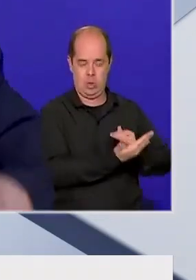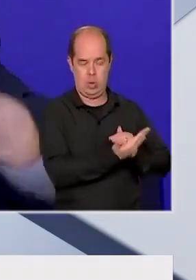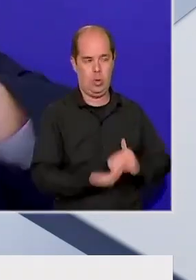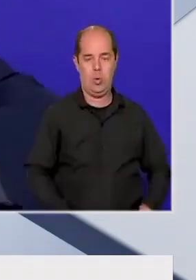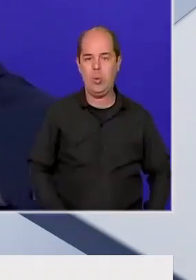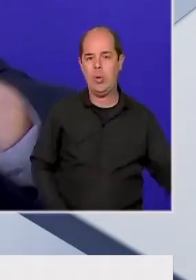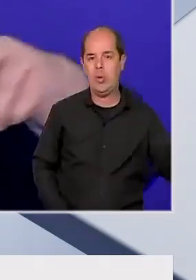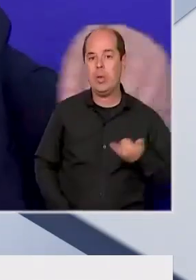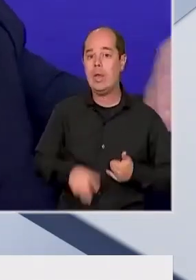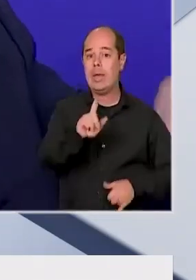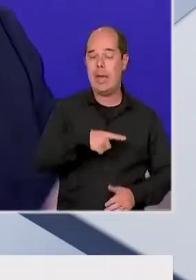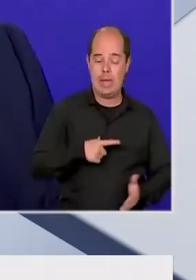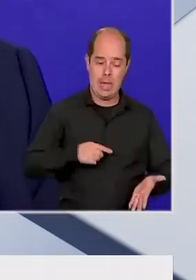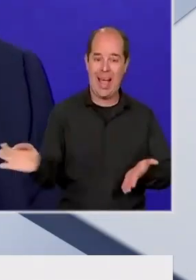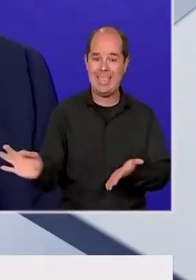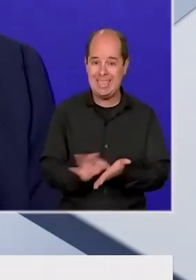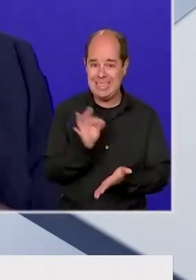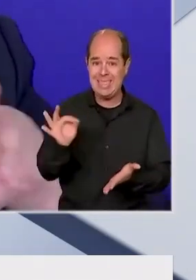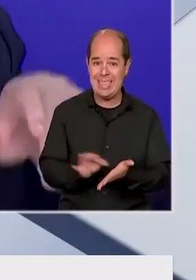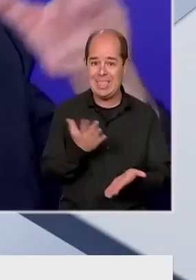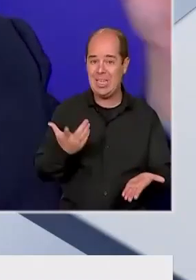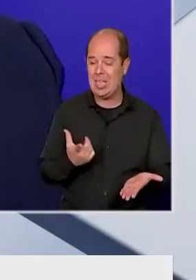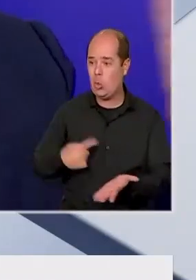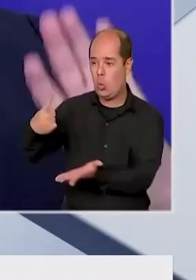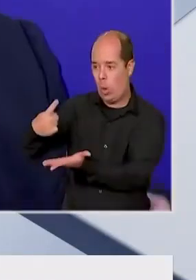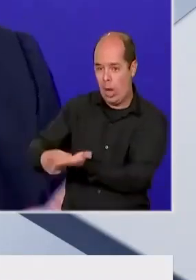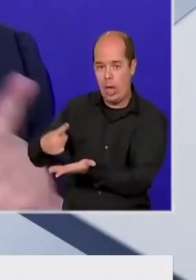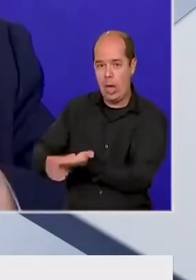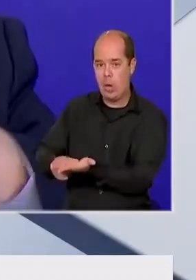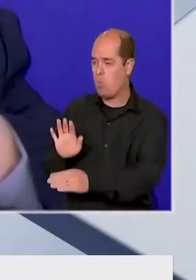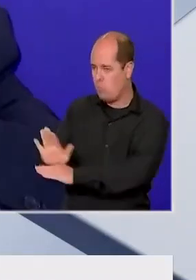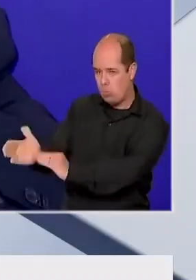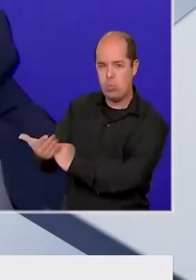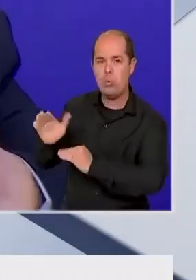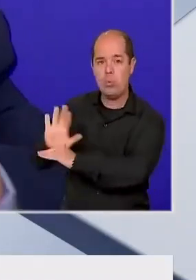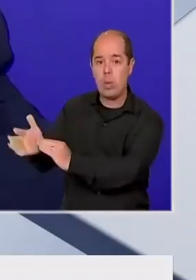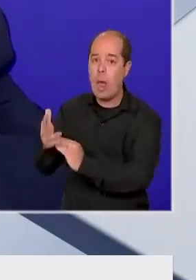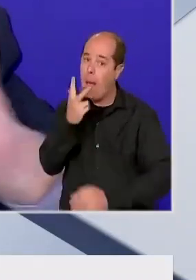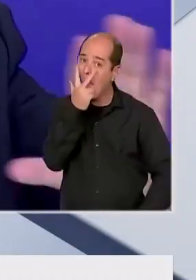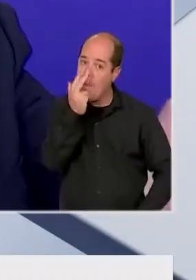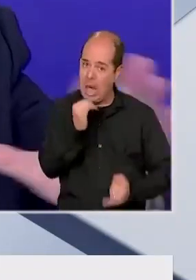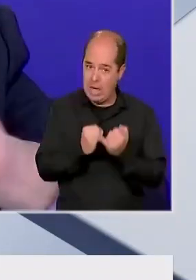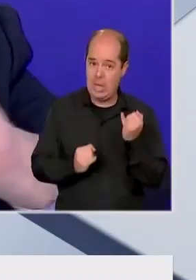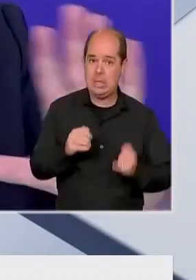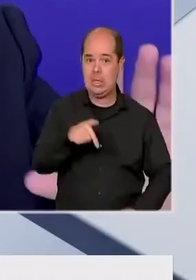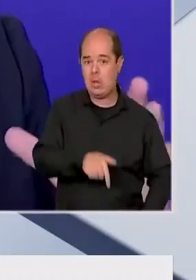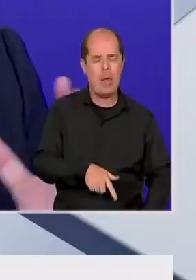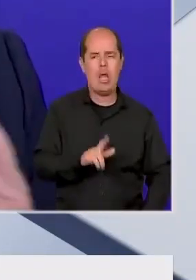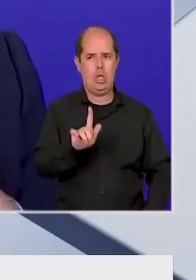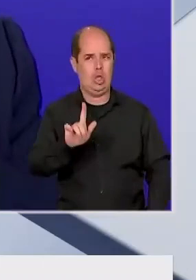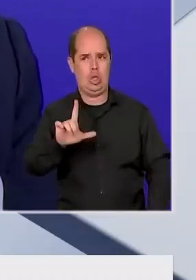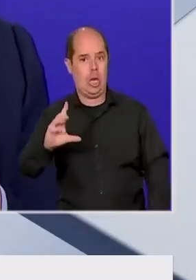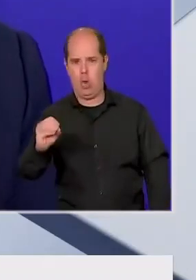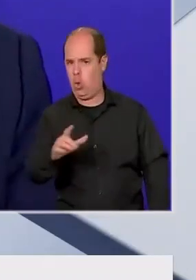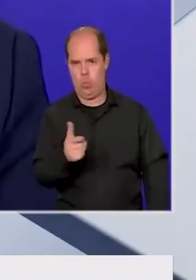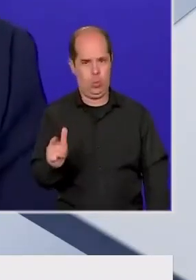nos ouve o ministro Rio Costa acabou de dizer que essa operação ela pode ser expandida para outros aeroportos e portos ou seja